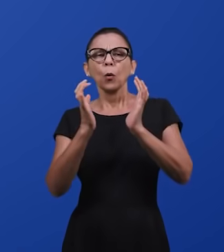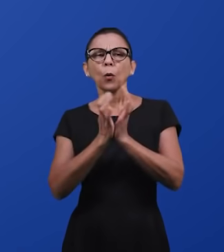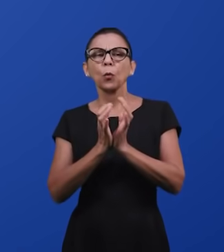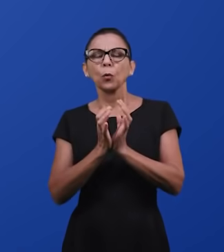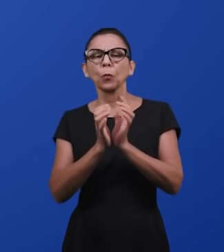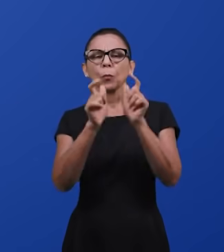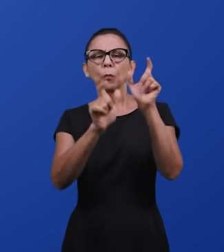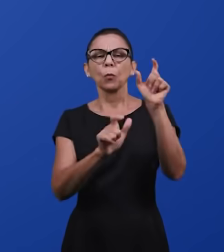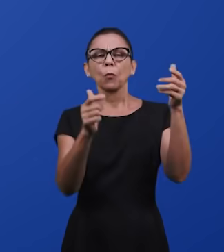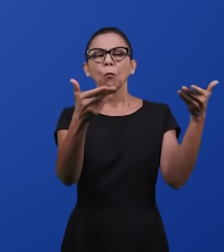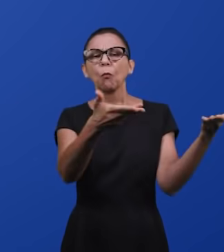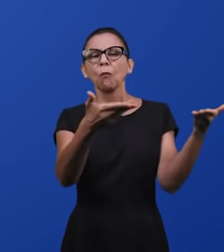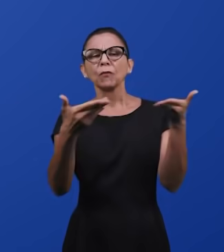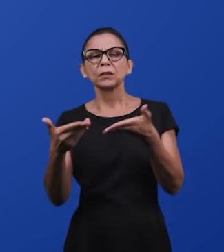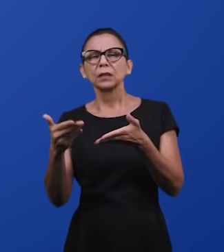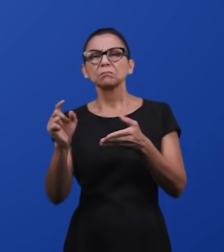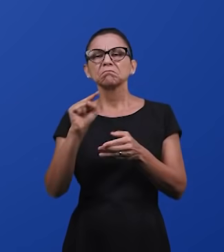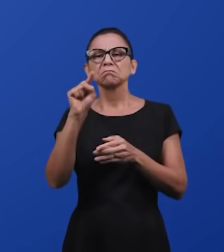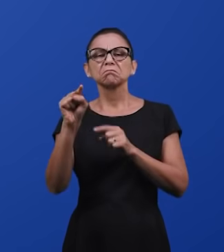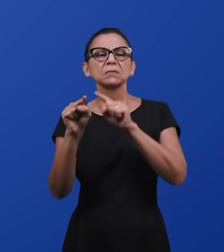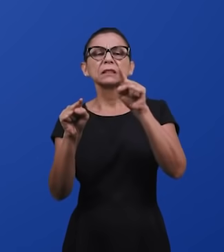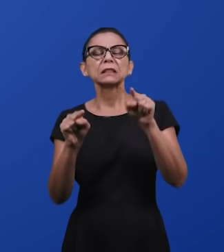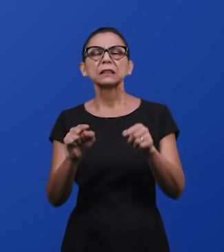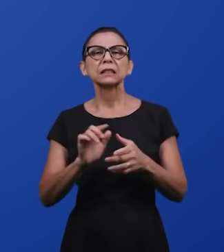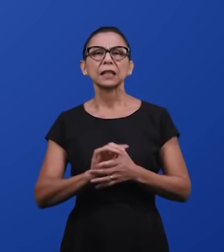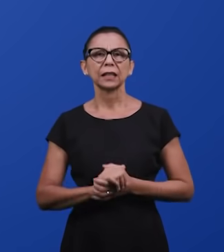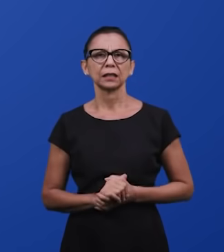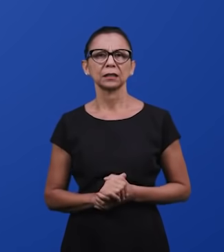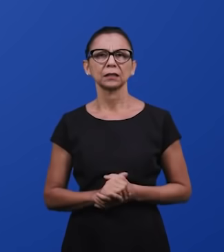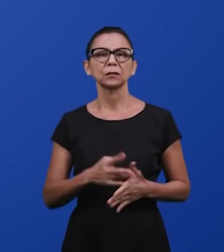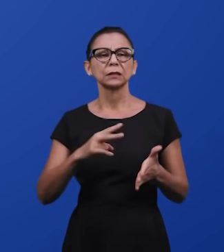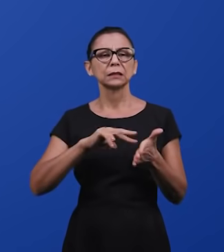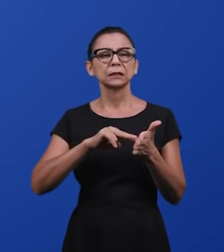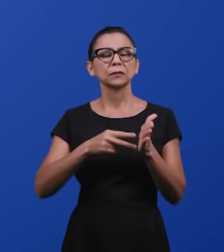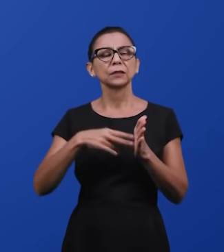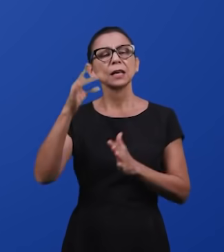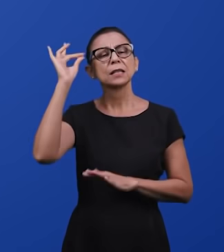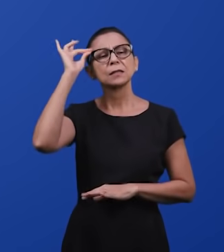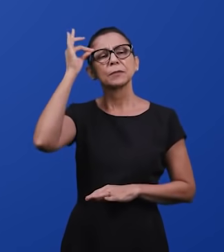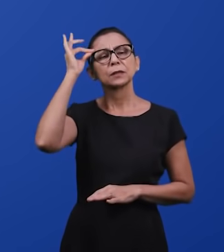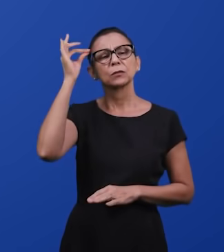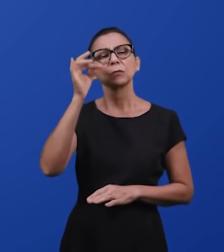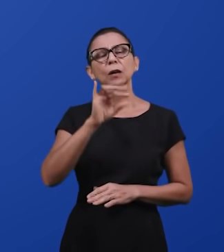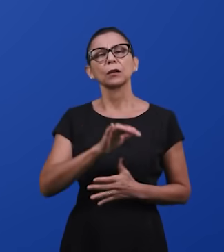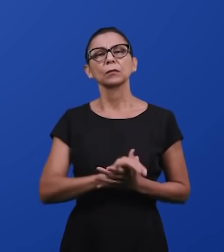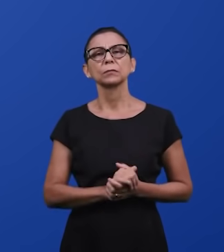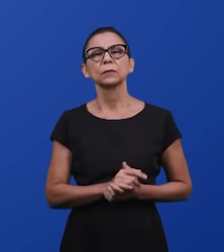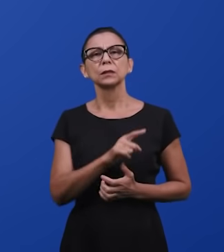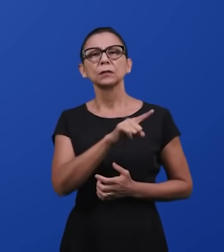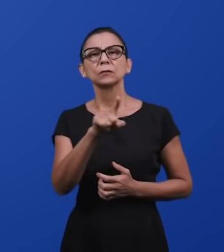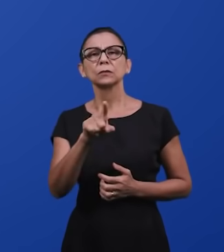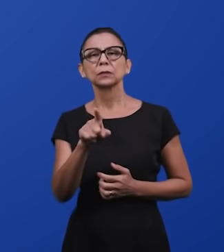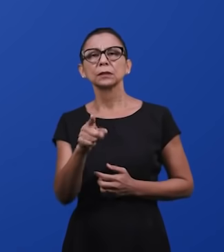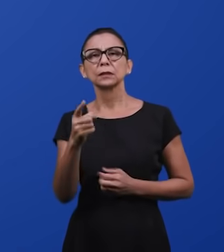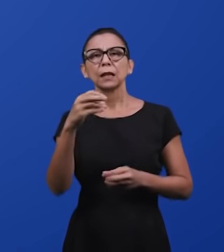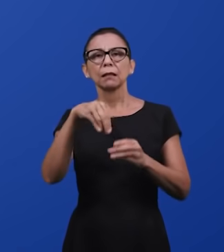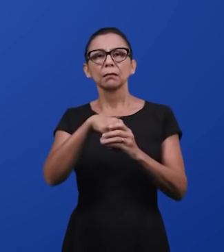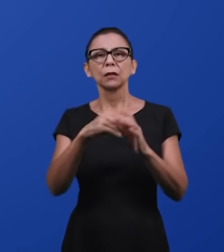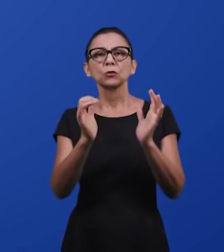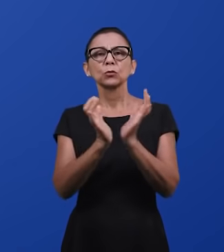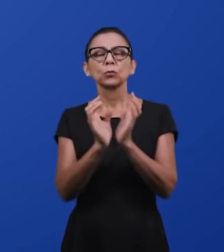verso 21? Qual o significado espiritual de cada um dos citados? E em qual grupo você